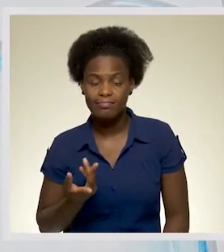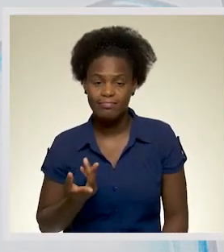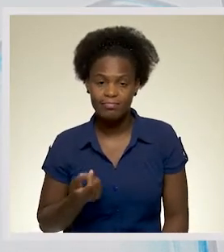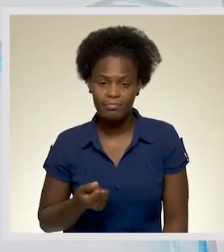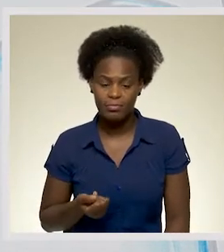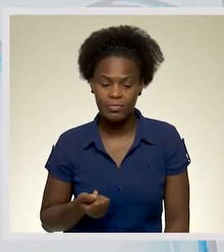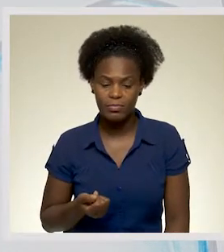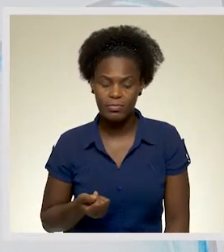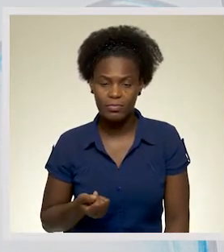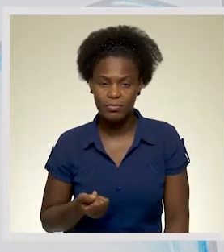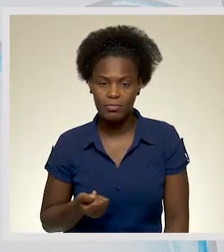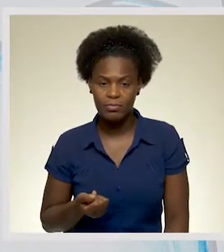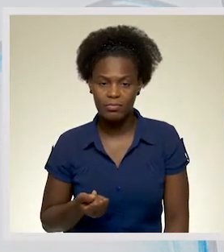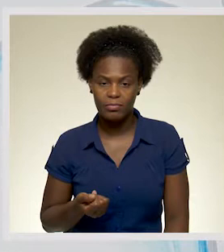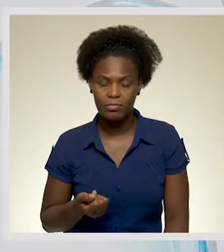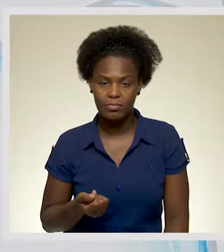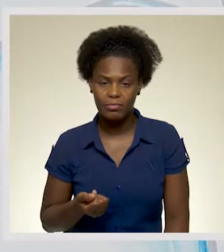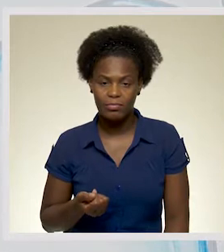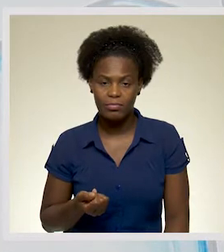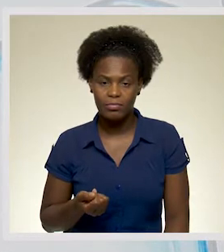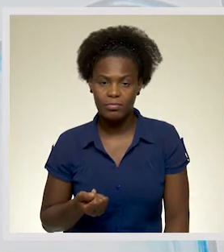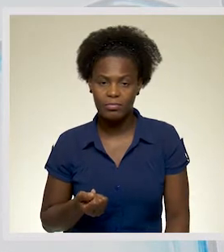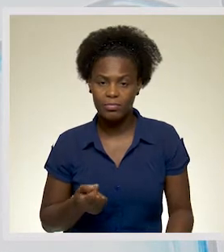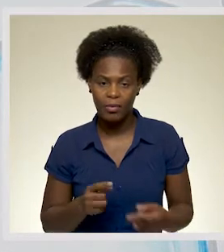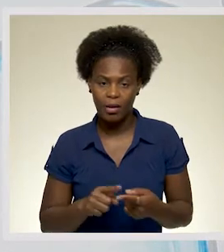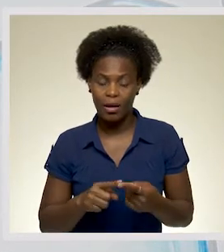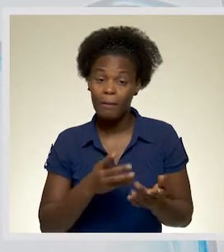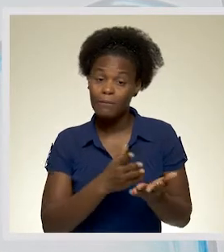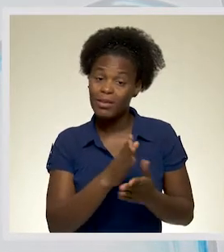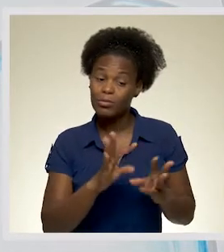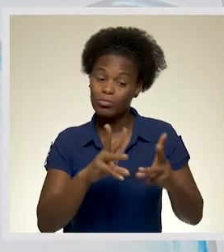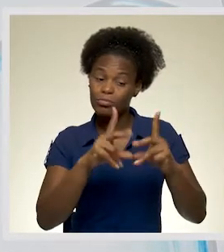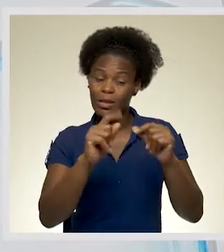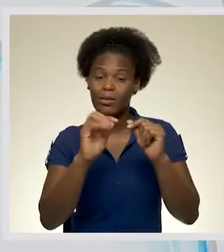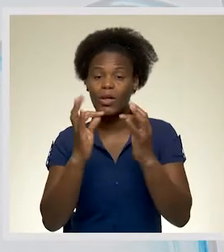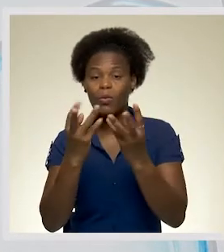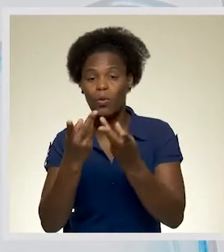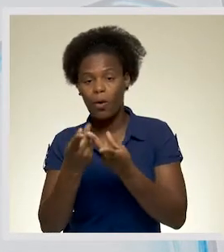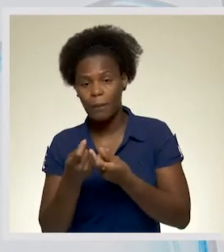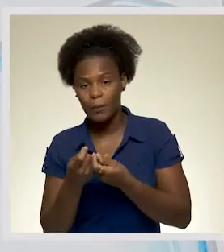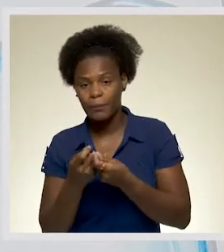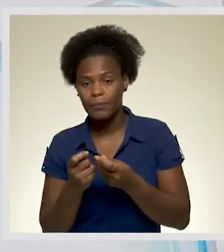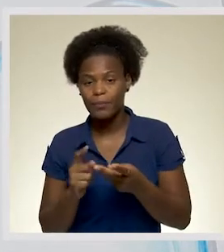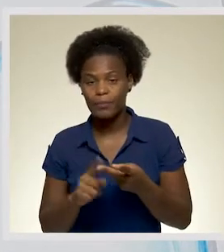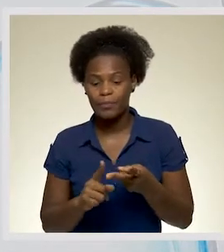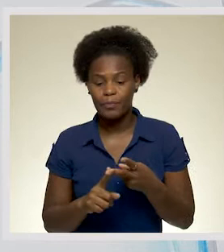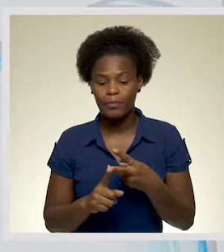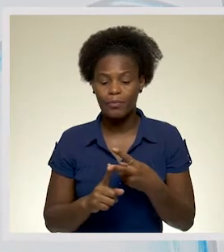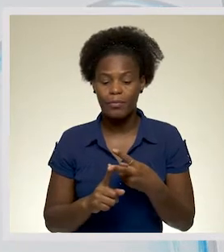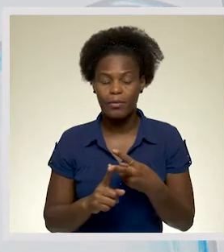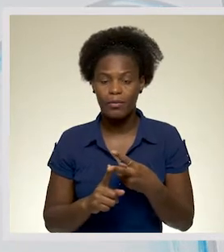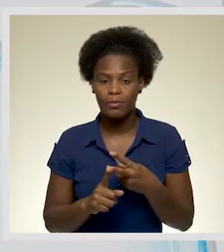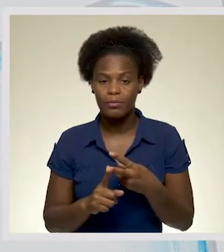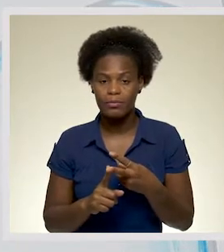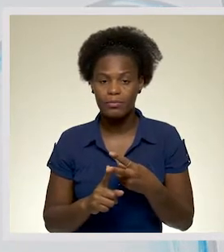Manter um desenvolvimento econômico e também